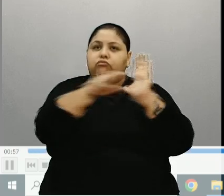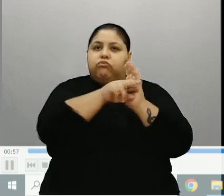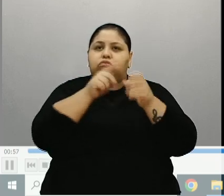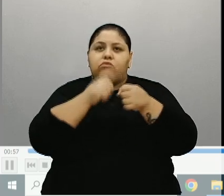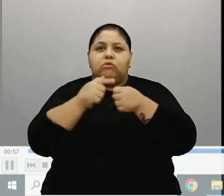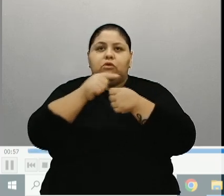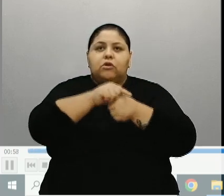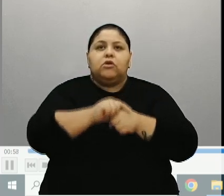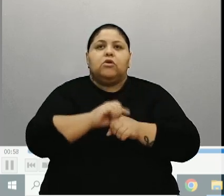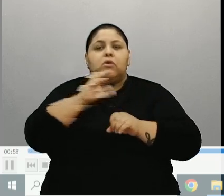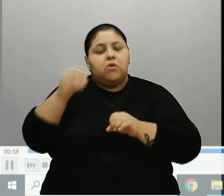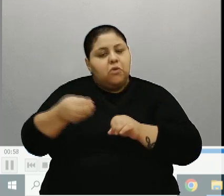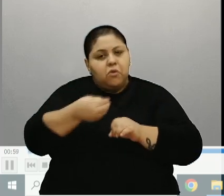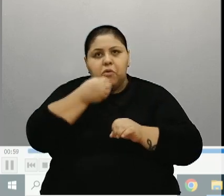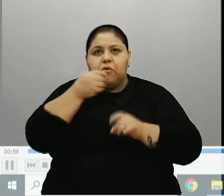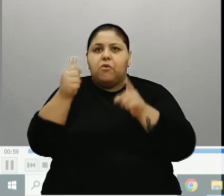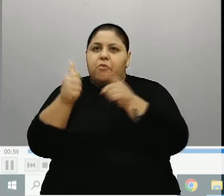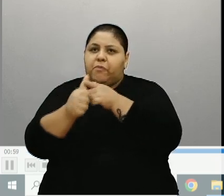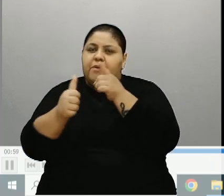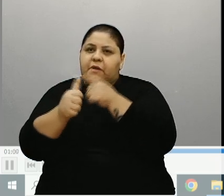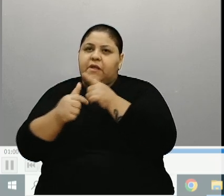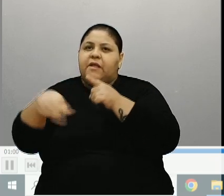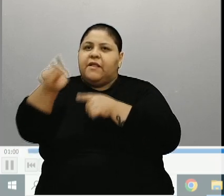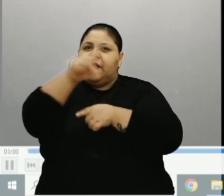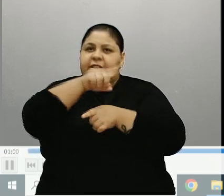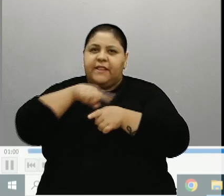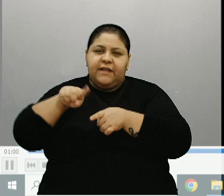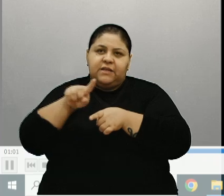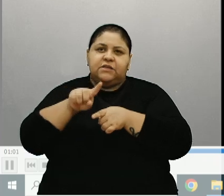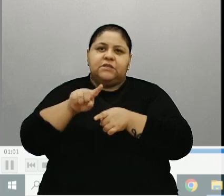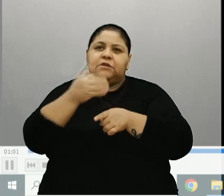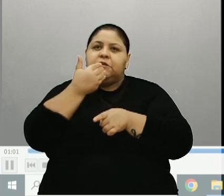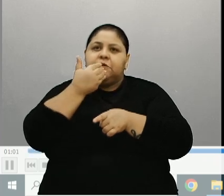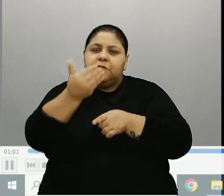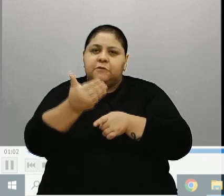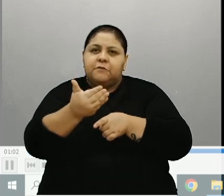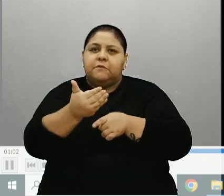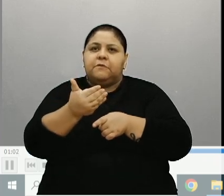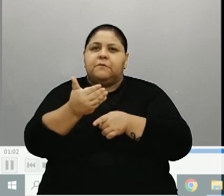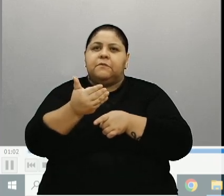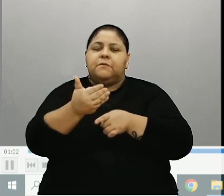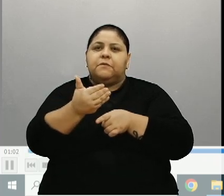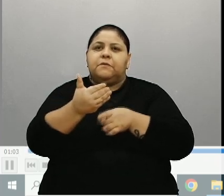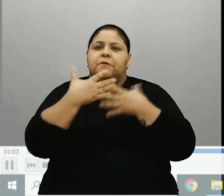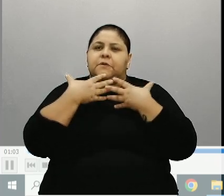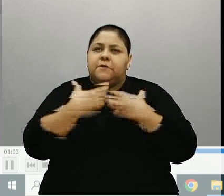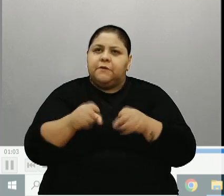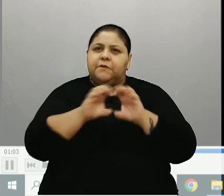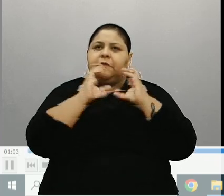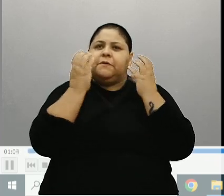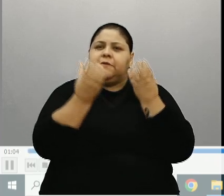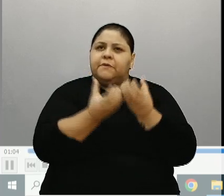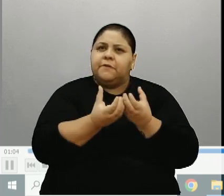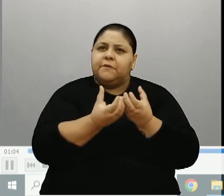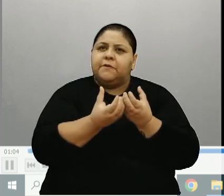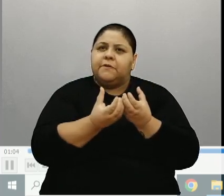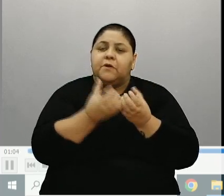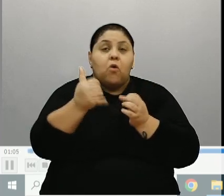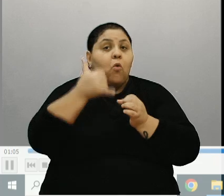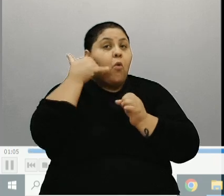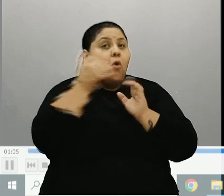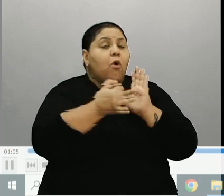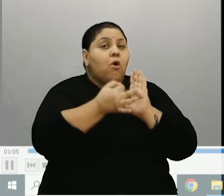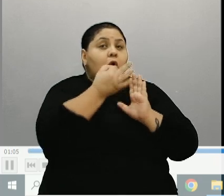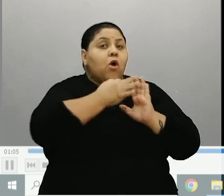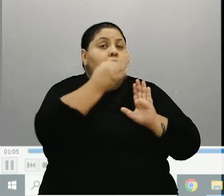que sempre vai ter o primeiro lugar e vai ter o último. A gente pede a colaboração da comunidade, façam as reclamações através do 156, que é o Alocaxias, para